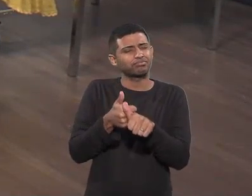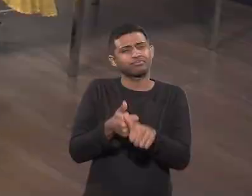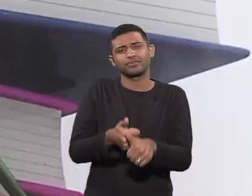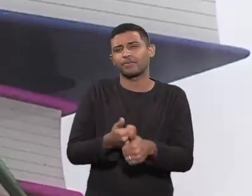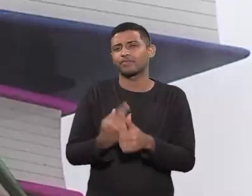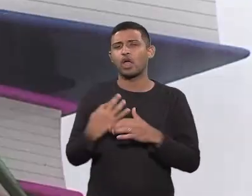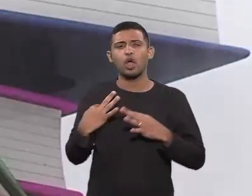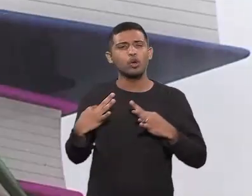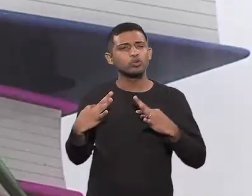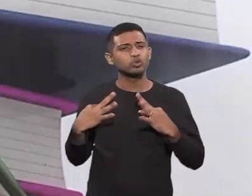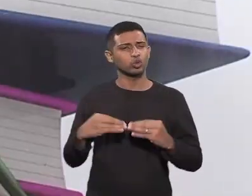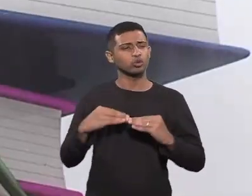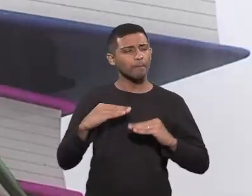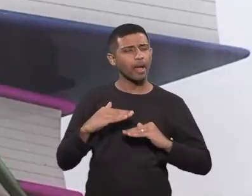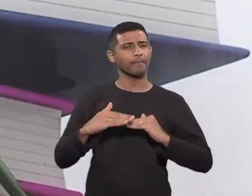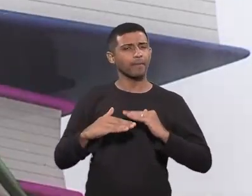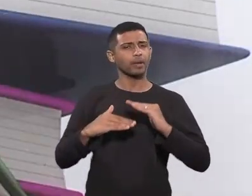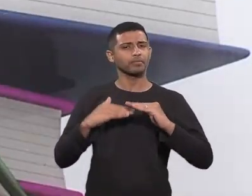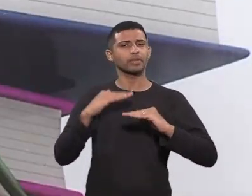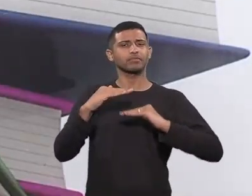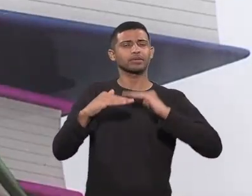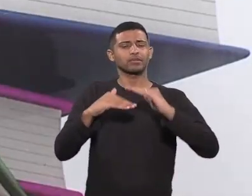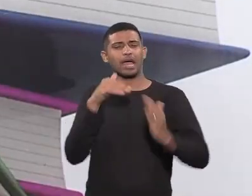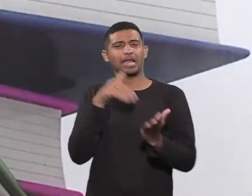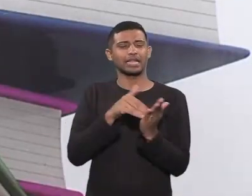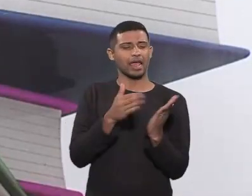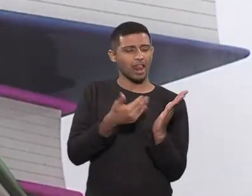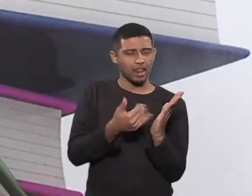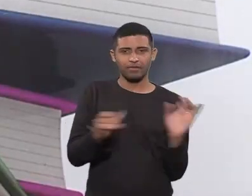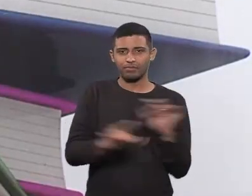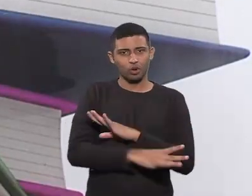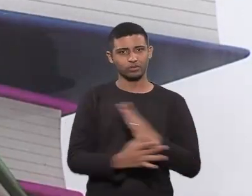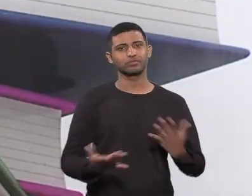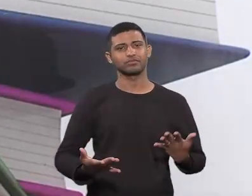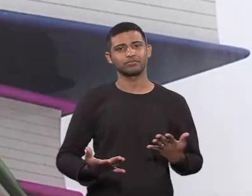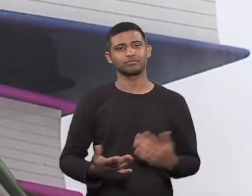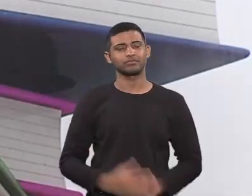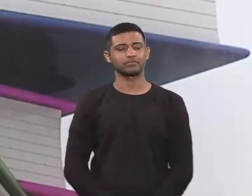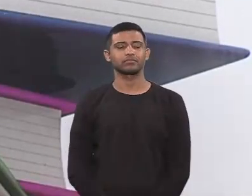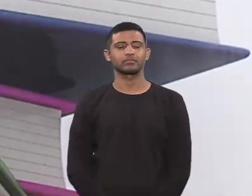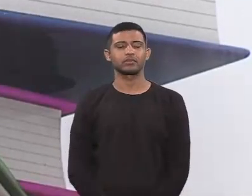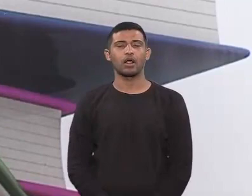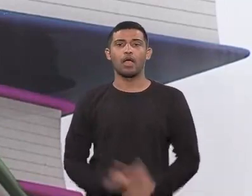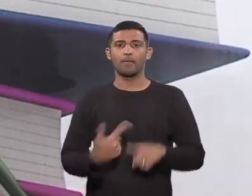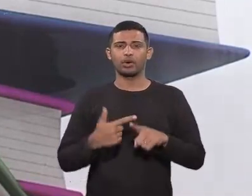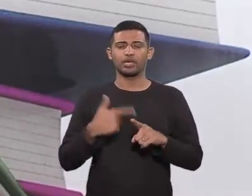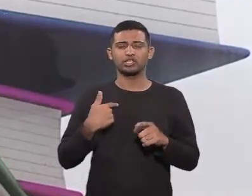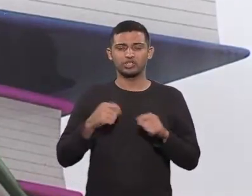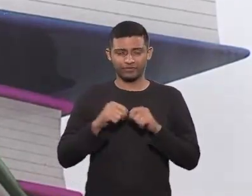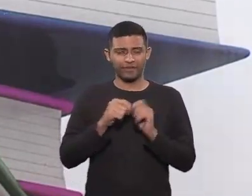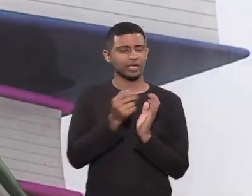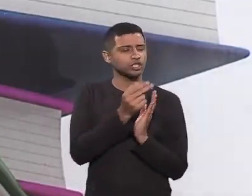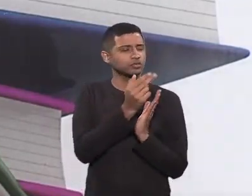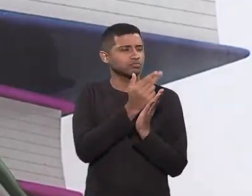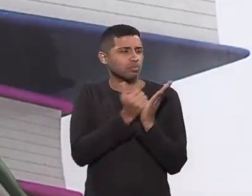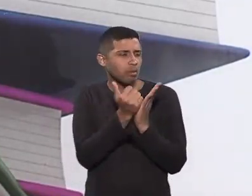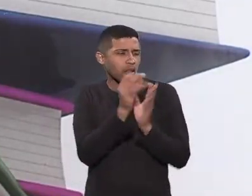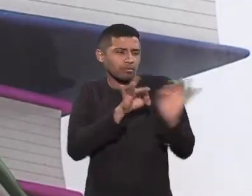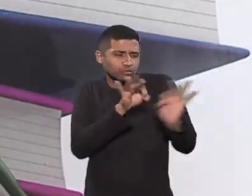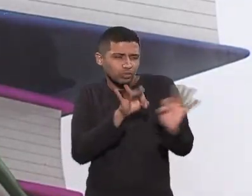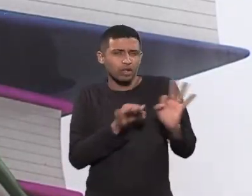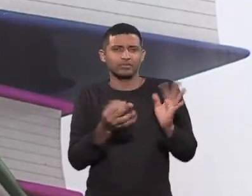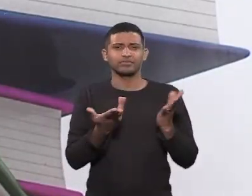passinho do livro, até porque, assim, quando a gente faz projeto gráfico, ilustração, a